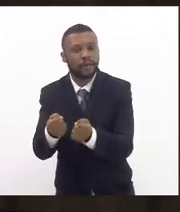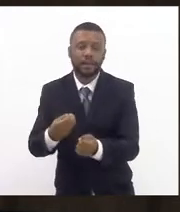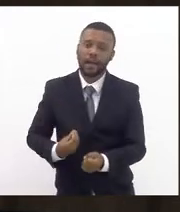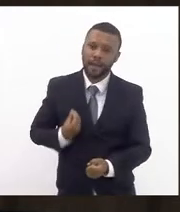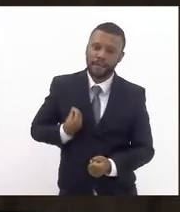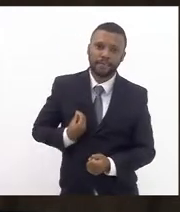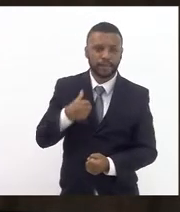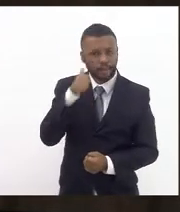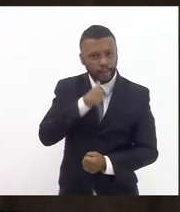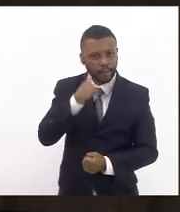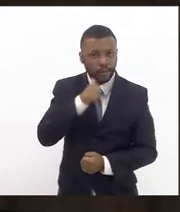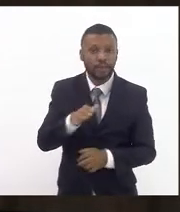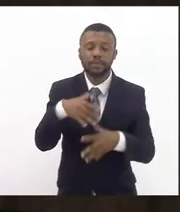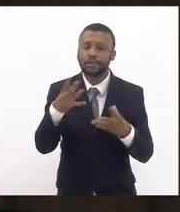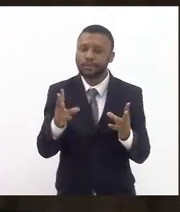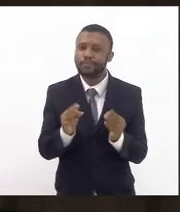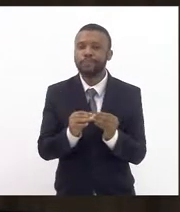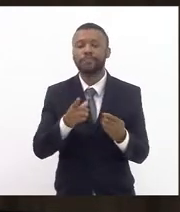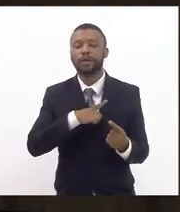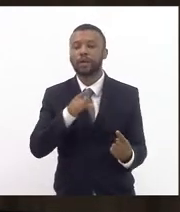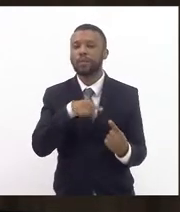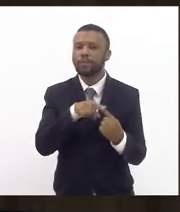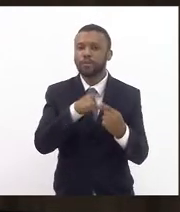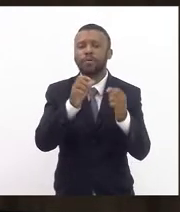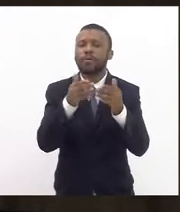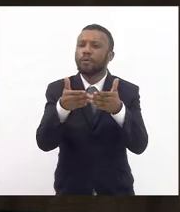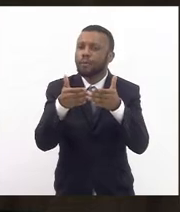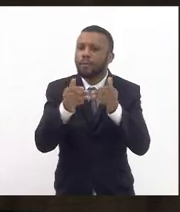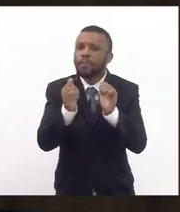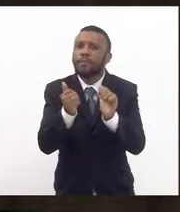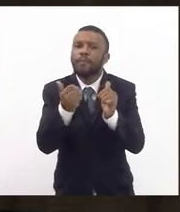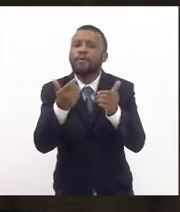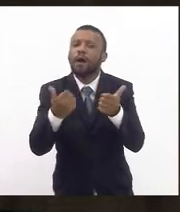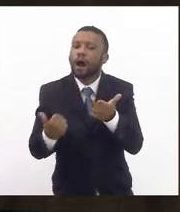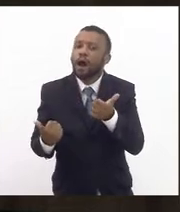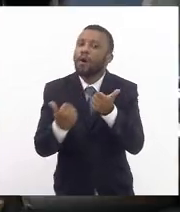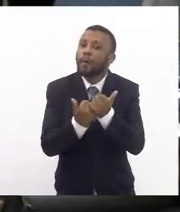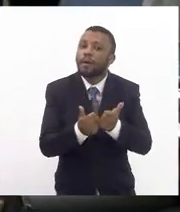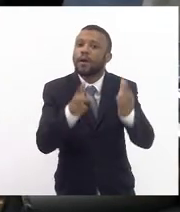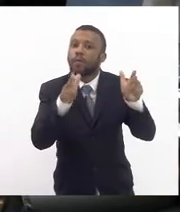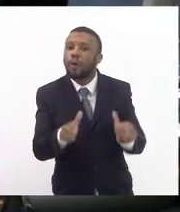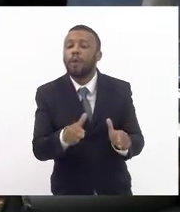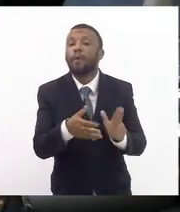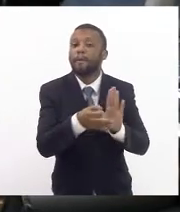das mulheres. Então, nesse sentido, vamos acompanhar o parecer da CCJ.